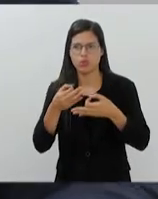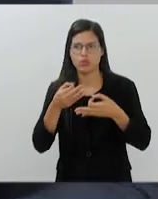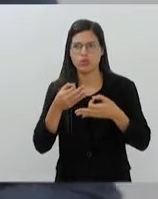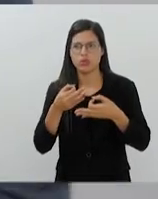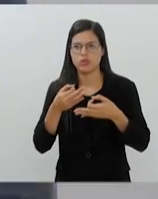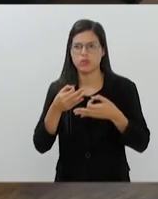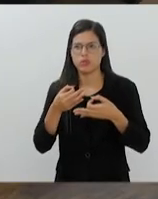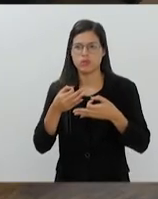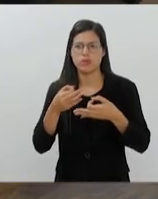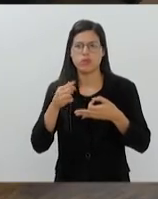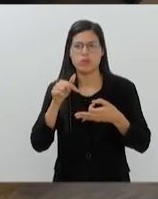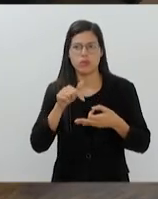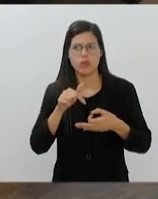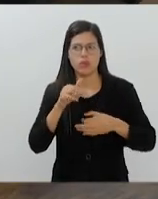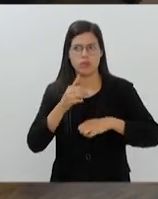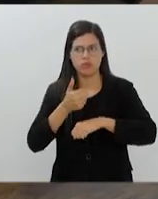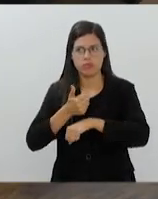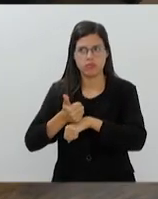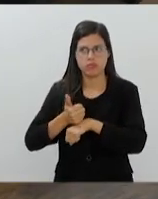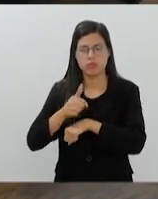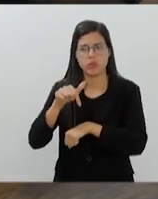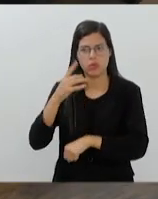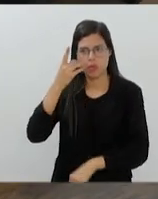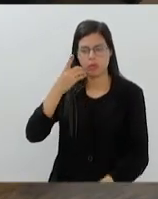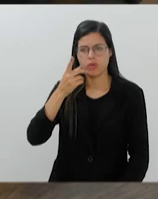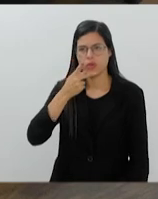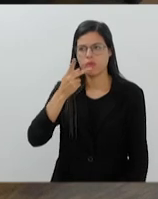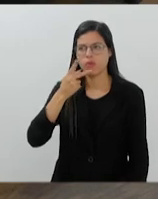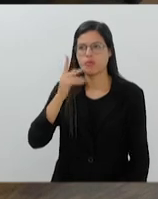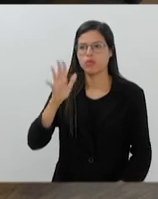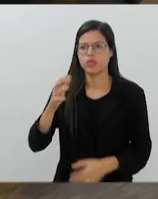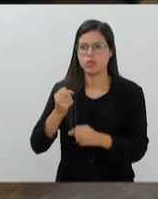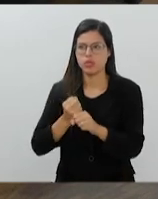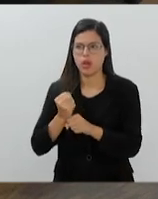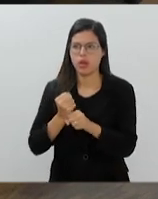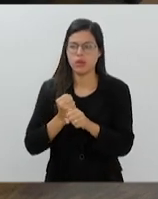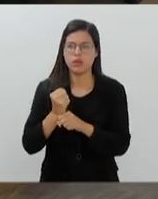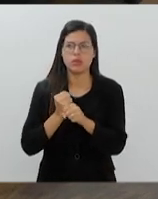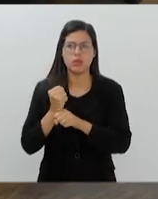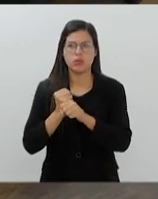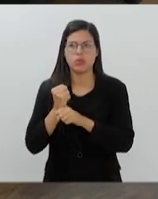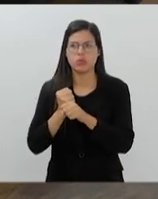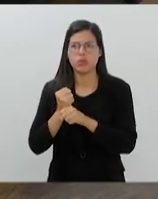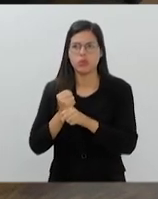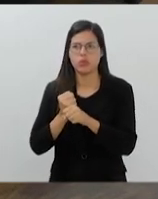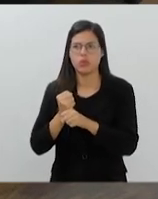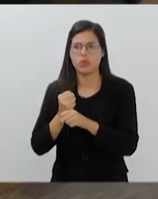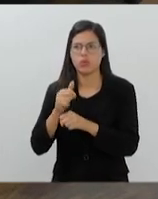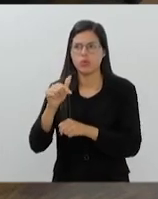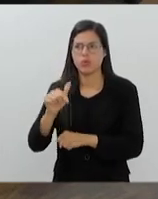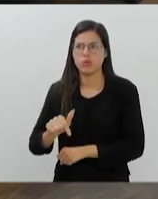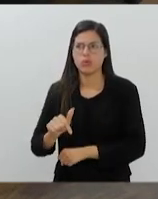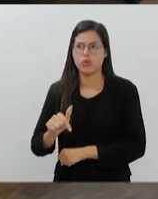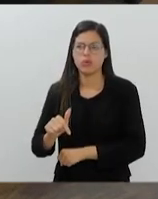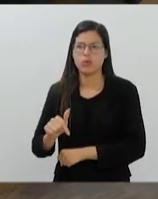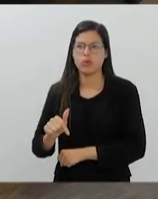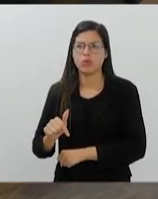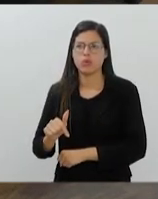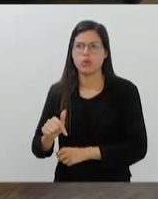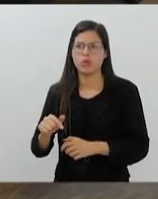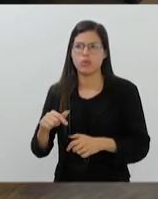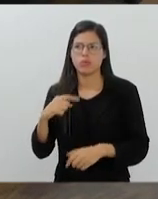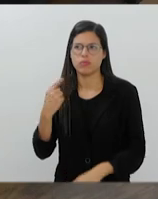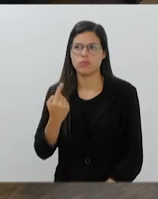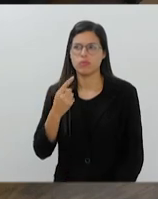profissional de carreira e como o deputado disse já tem muitos anos de estrada não jogue toda sua experiência sua trajetória no